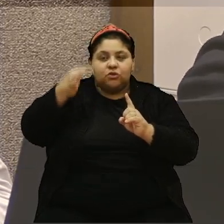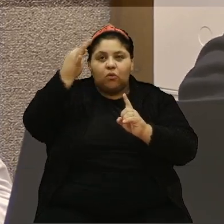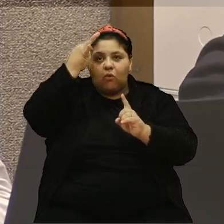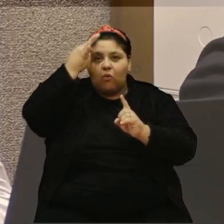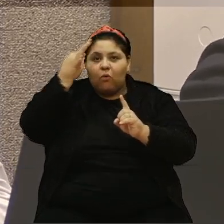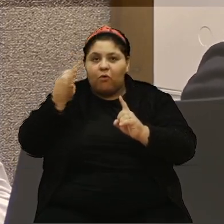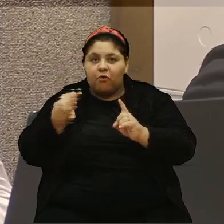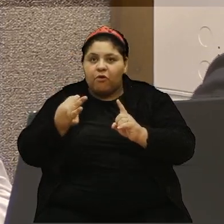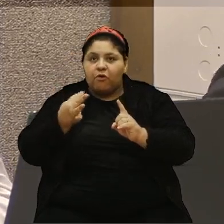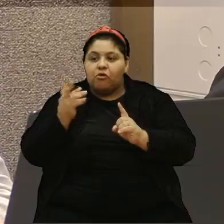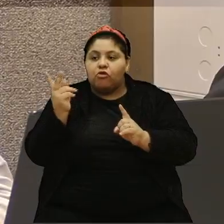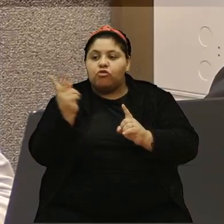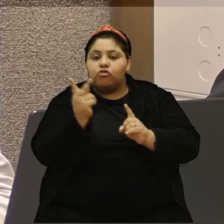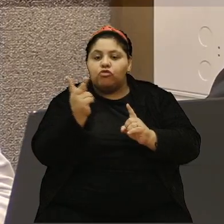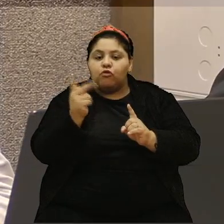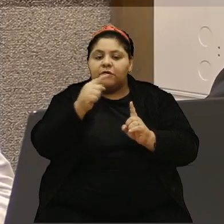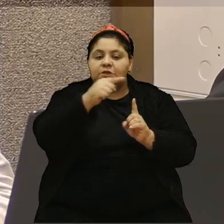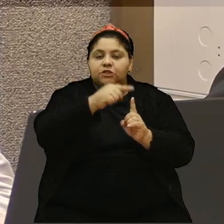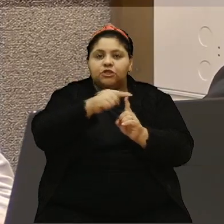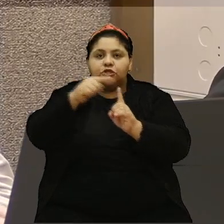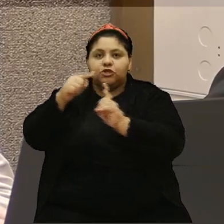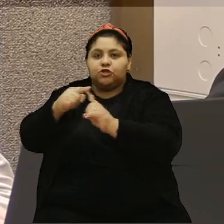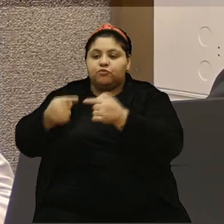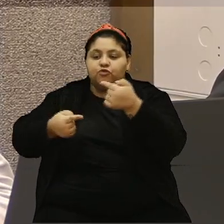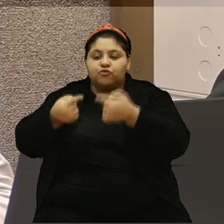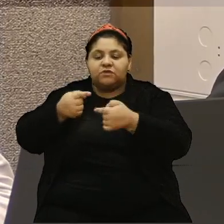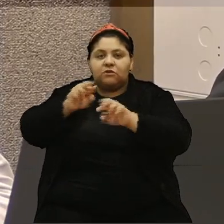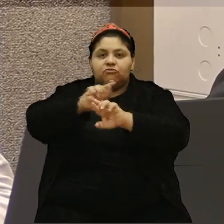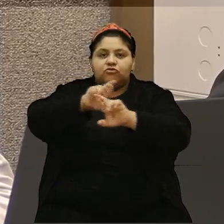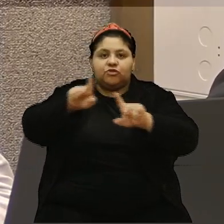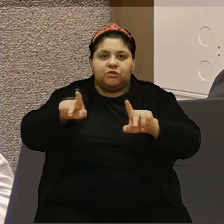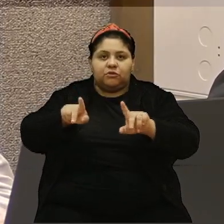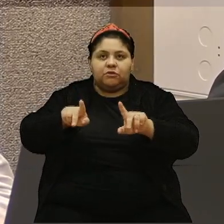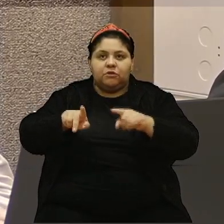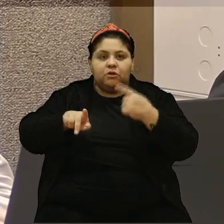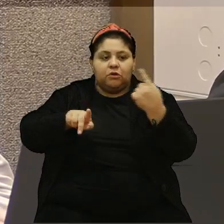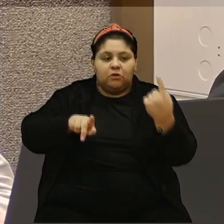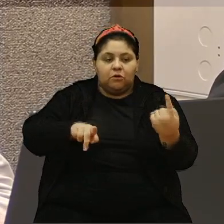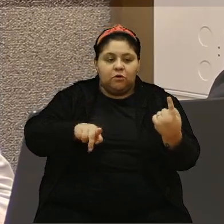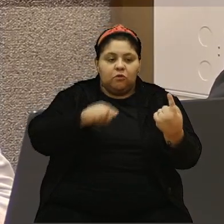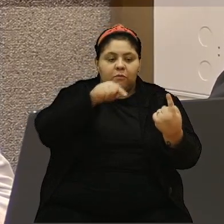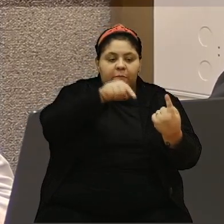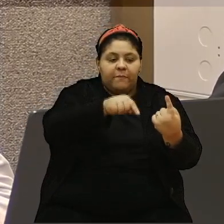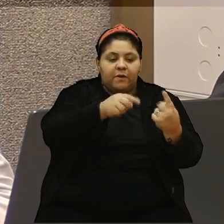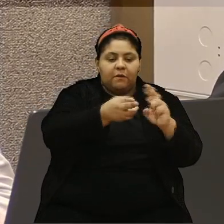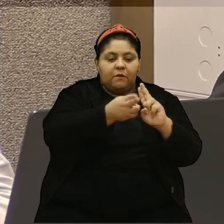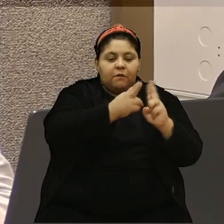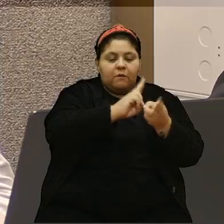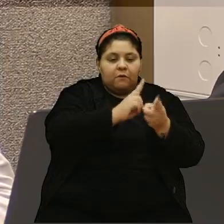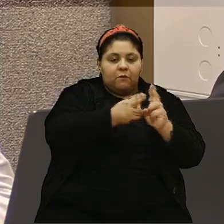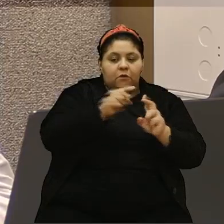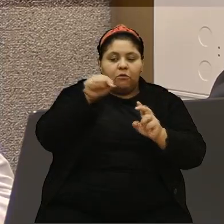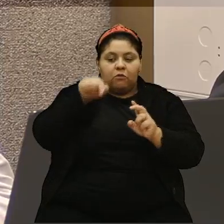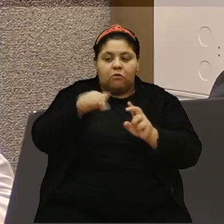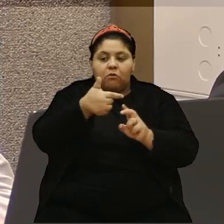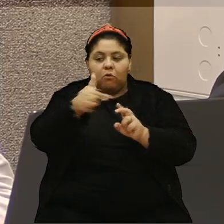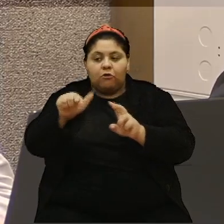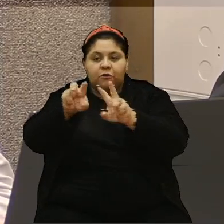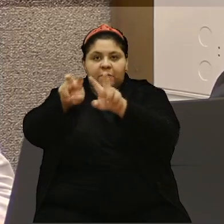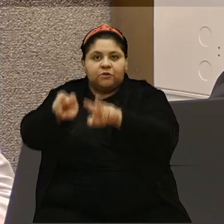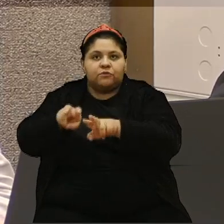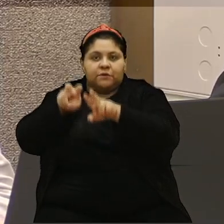são dois tipos de discussão diferentes. Uma para as bacias urbanas e outra para as bacias